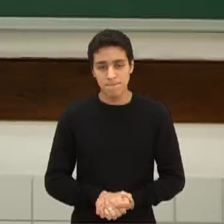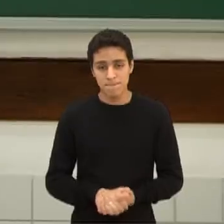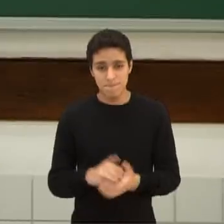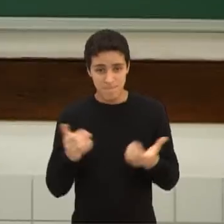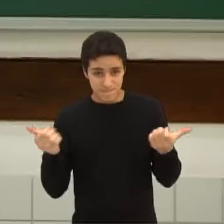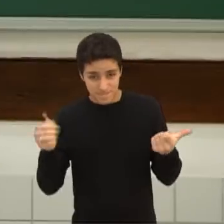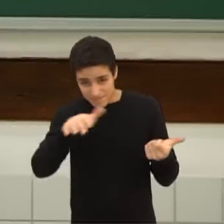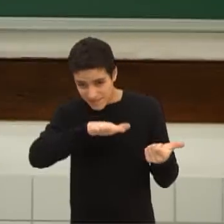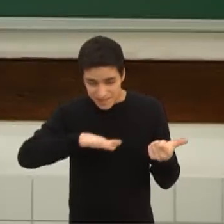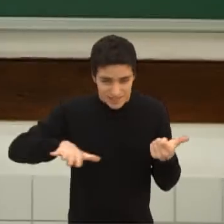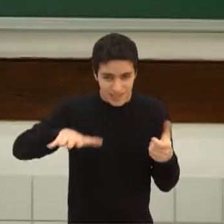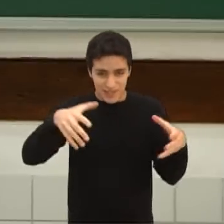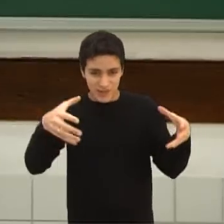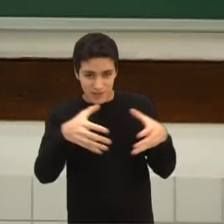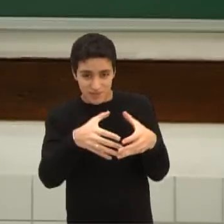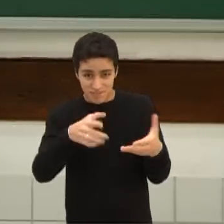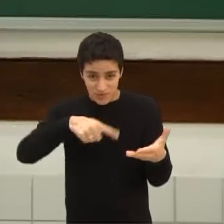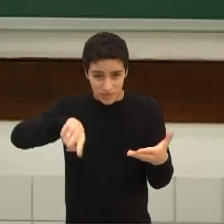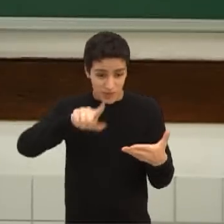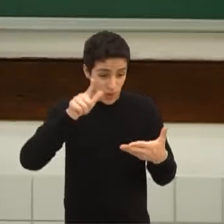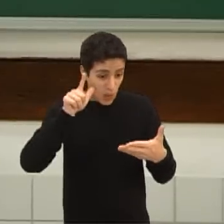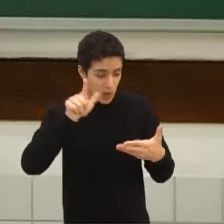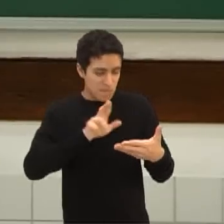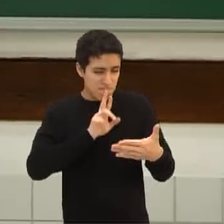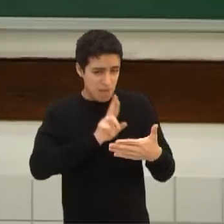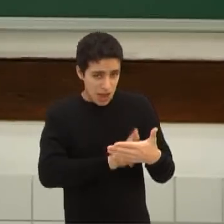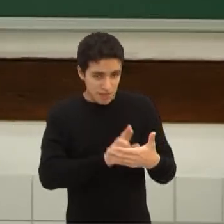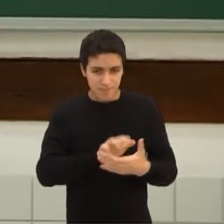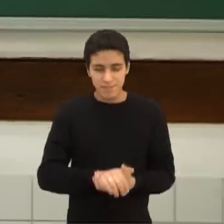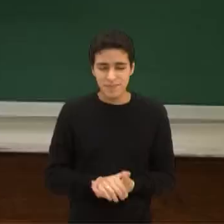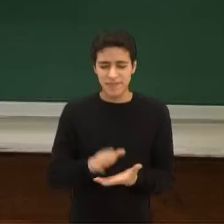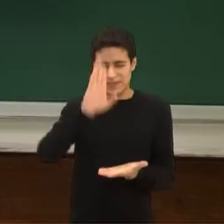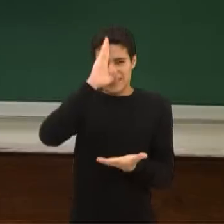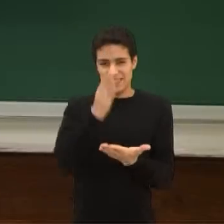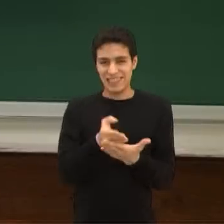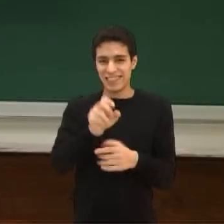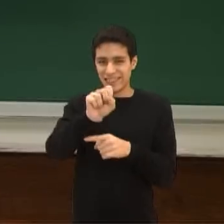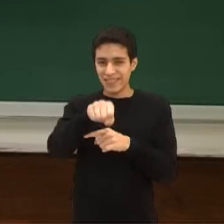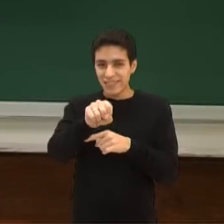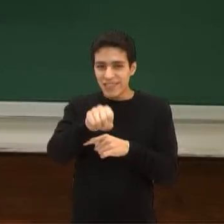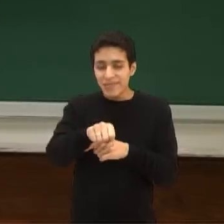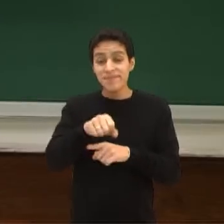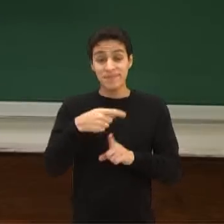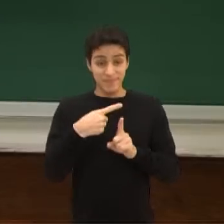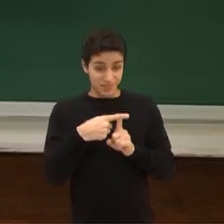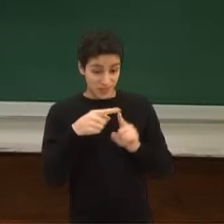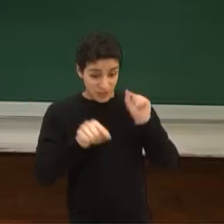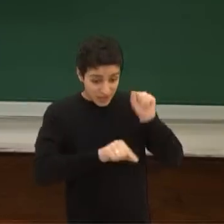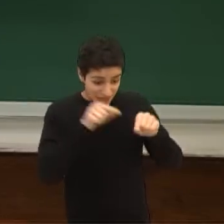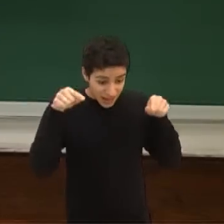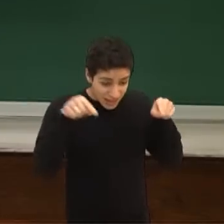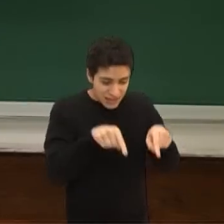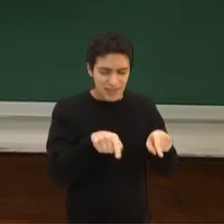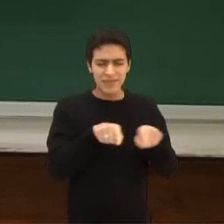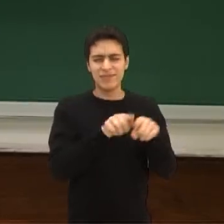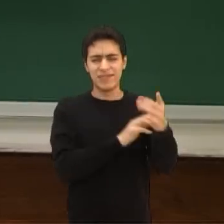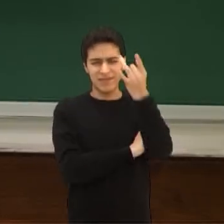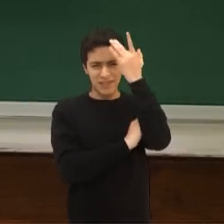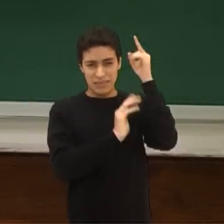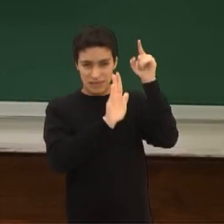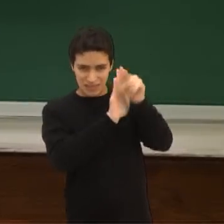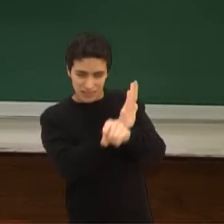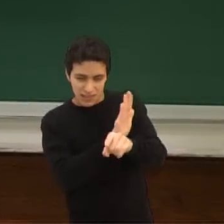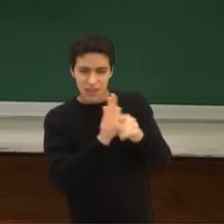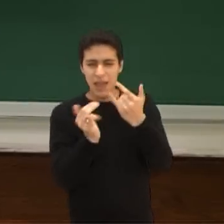E aí, galerinha, conseguiram? Eu acho que sim, hein? Porque este também tá mais fácil.